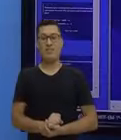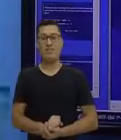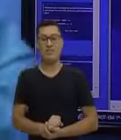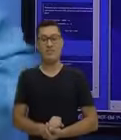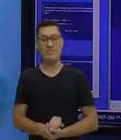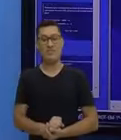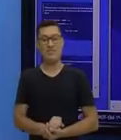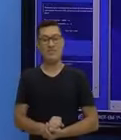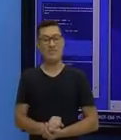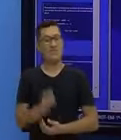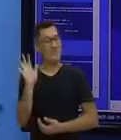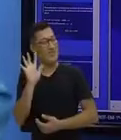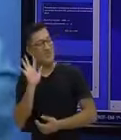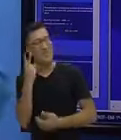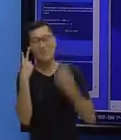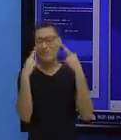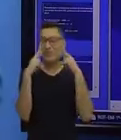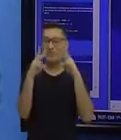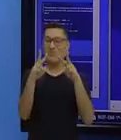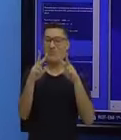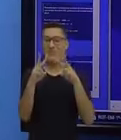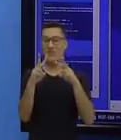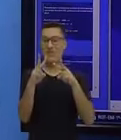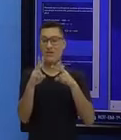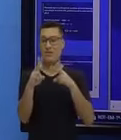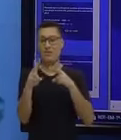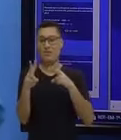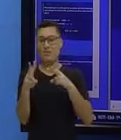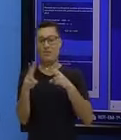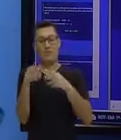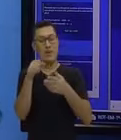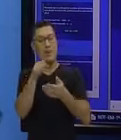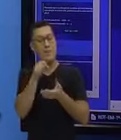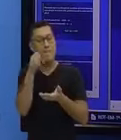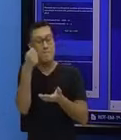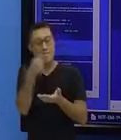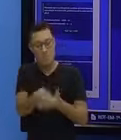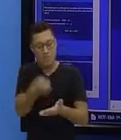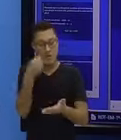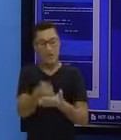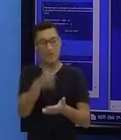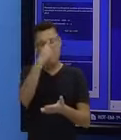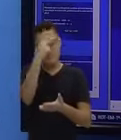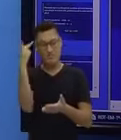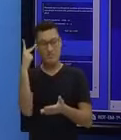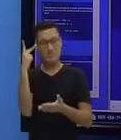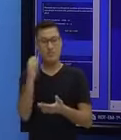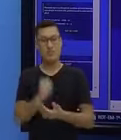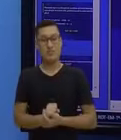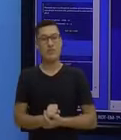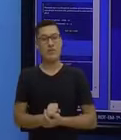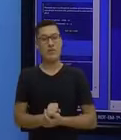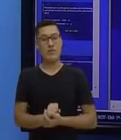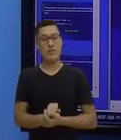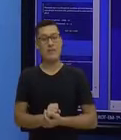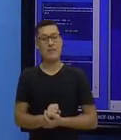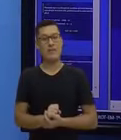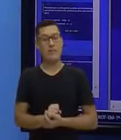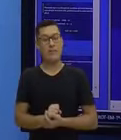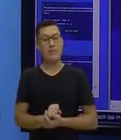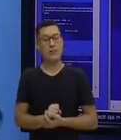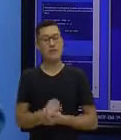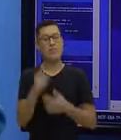E aí, pessoal, viram a situação aí, né, do nosso comprador de camisas, não é isso? E assim, vale ressaltar uma situação